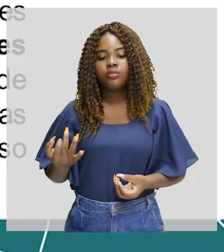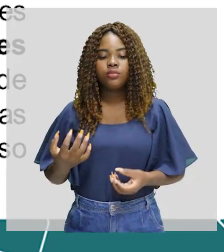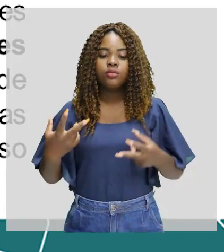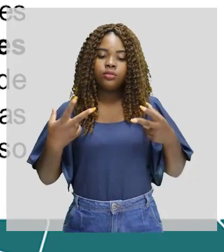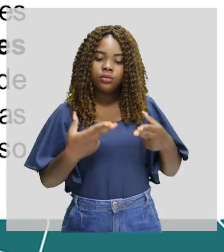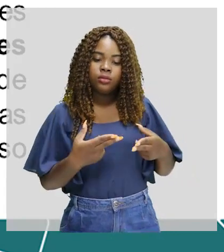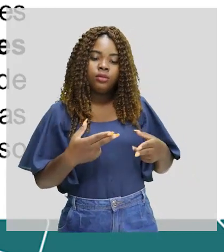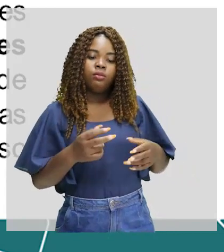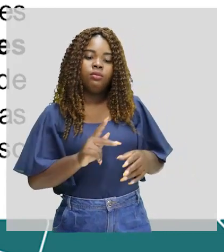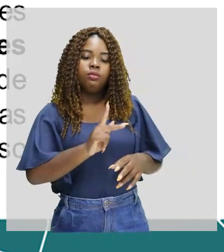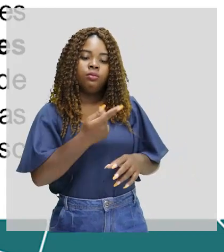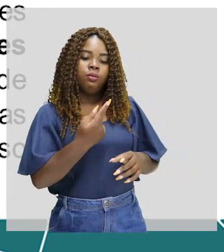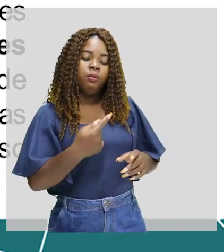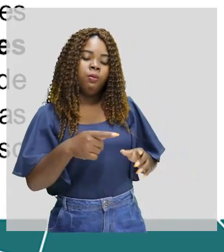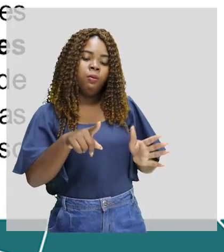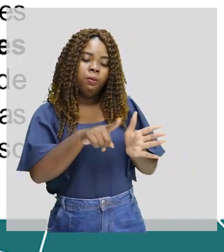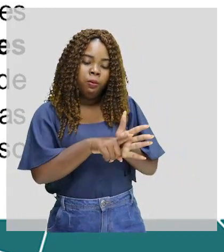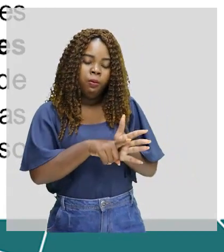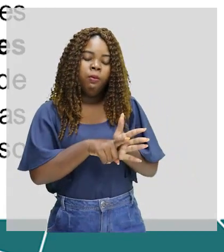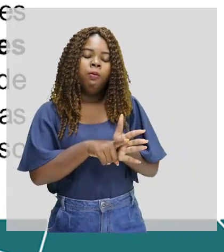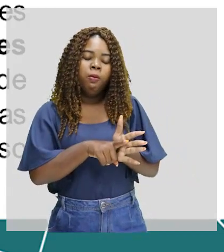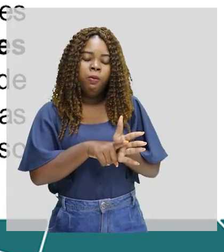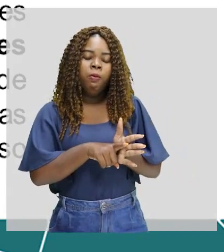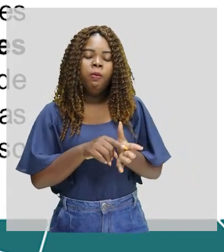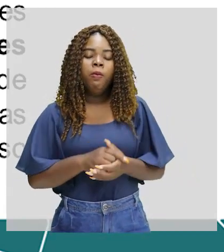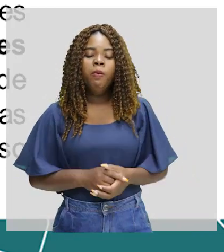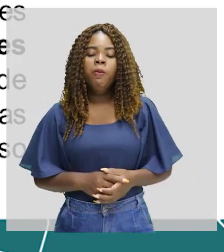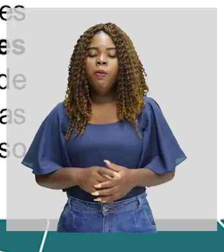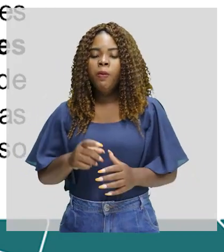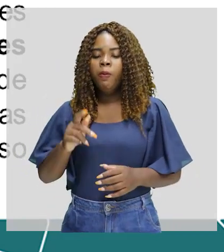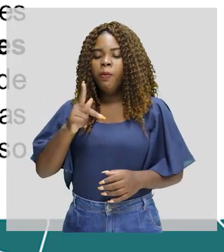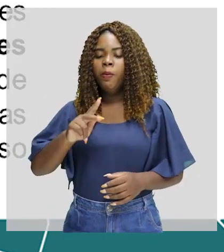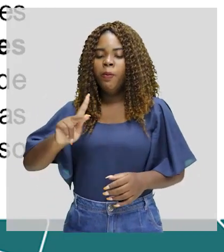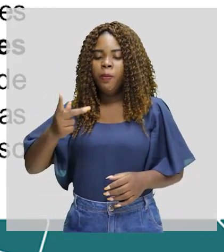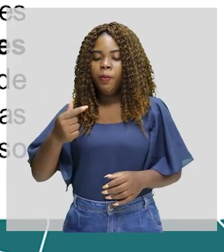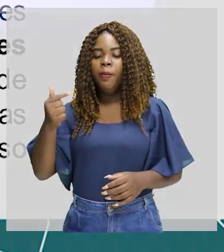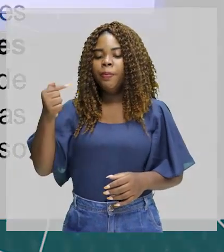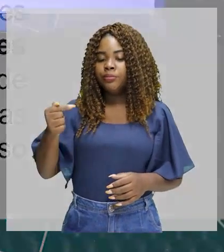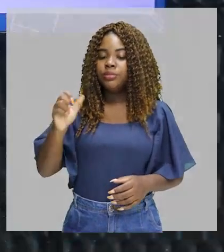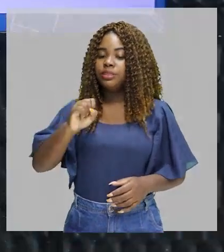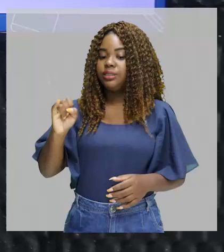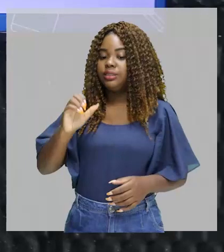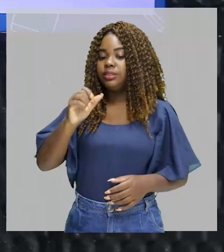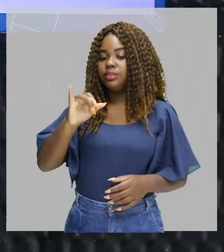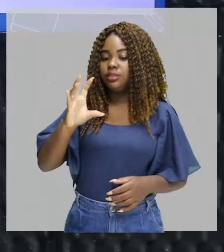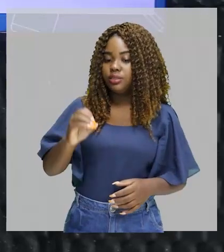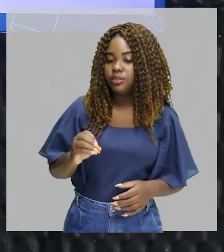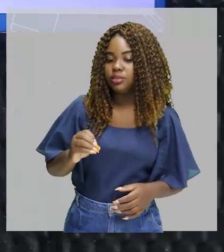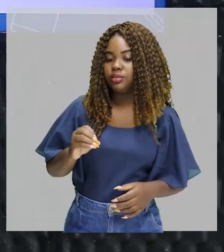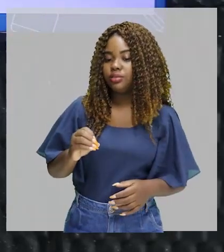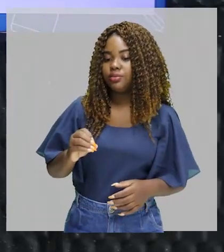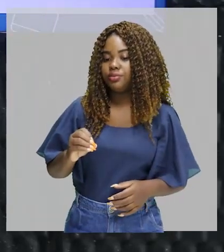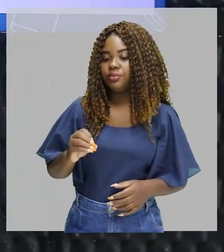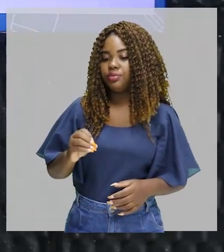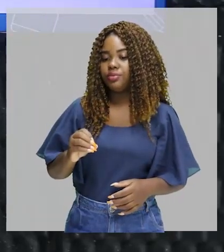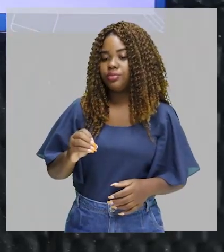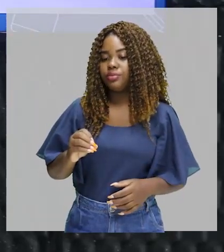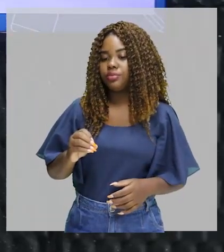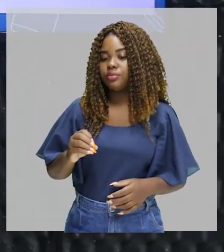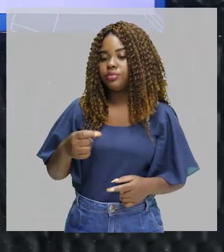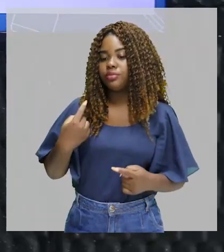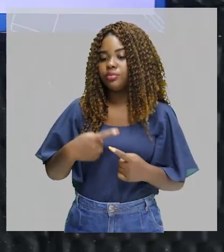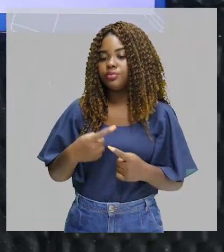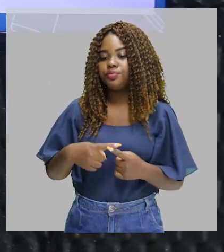OH-, 10 a menos 7. O pH será 7. Agora, se a solução é ácida, por que ela é ácida? Porque eu vou